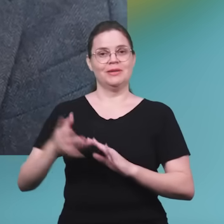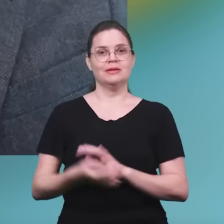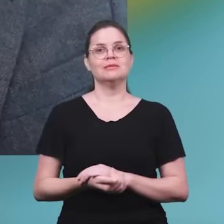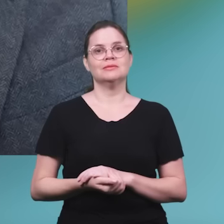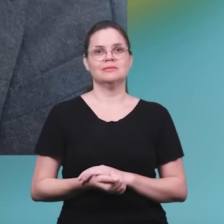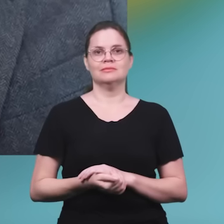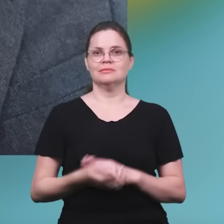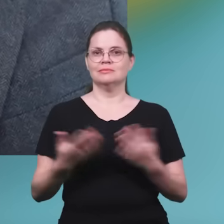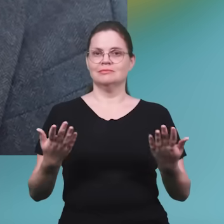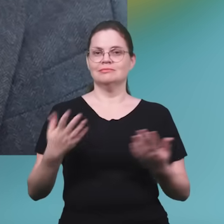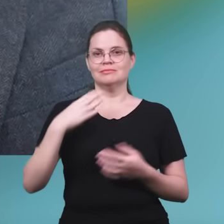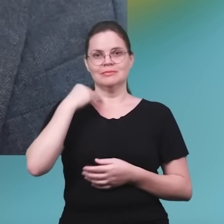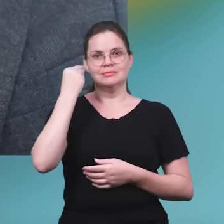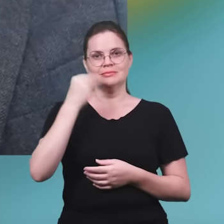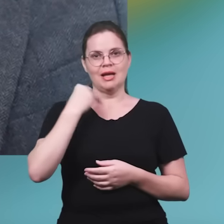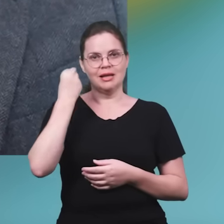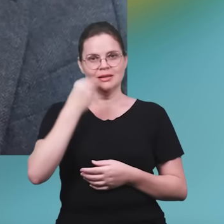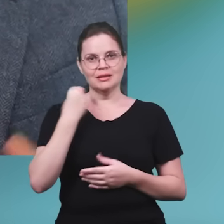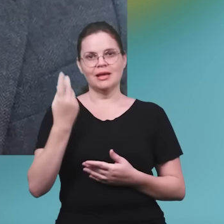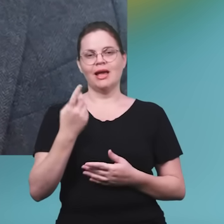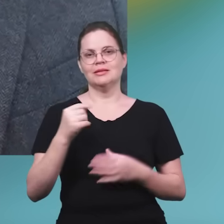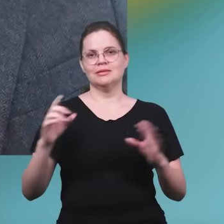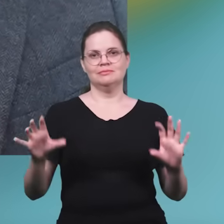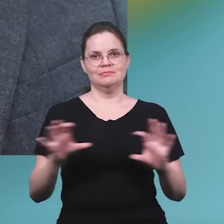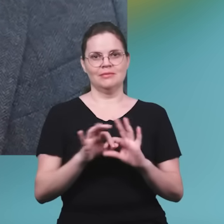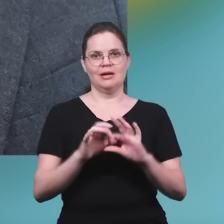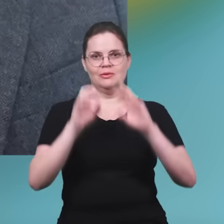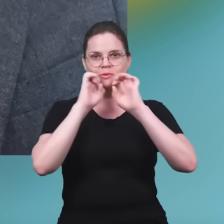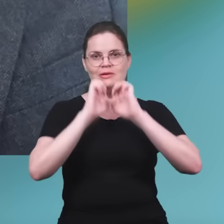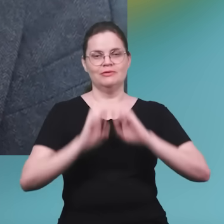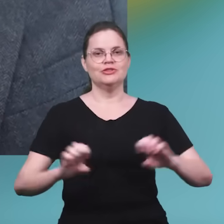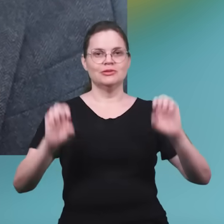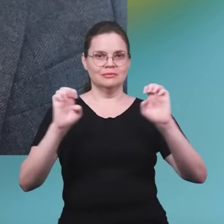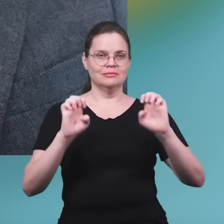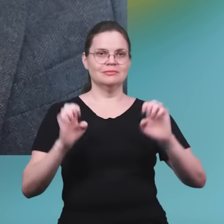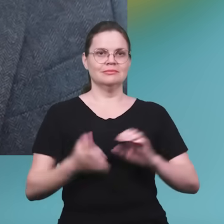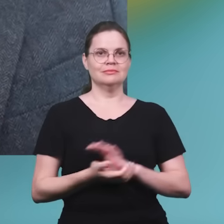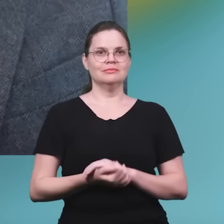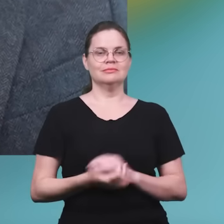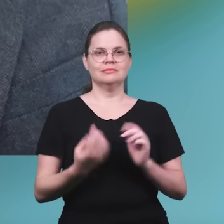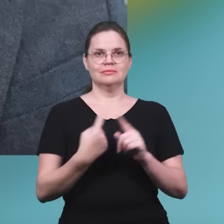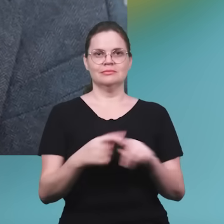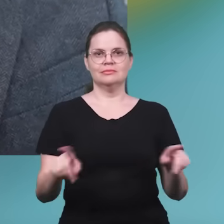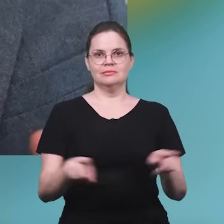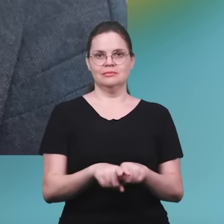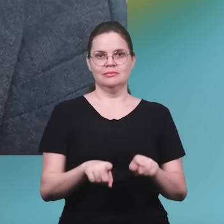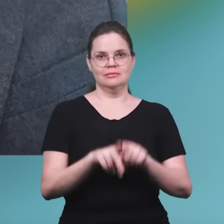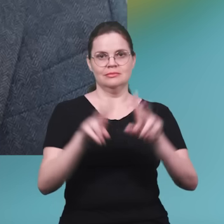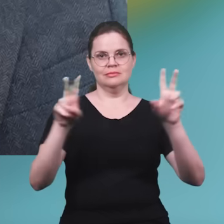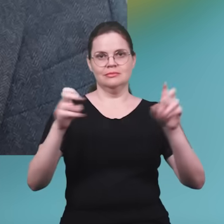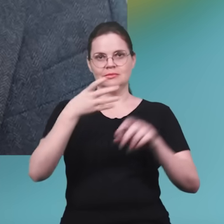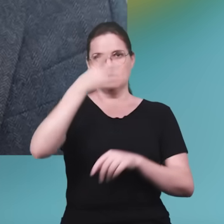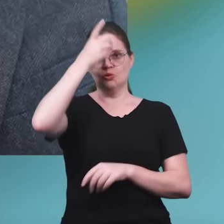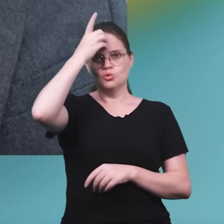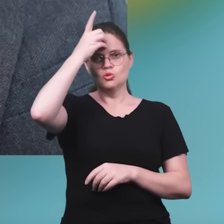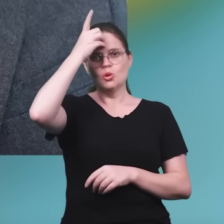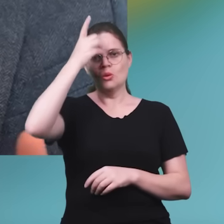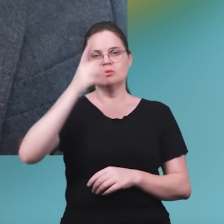Essa experiência é uma experiência ligada à evangelização, mas também aos dons